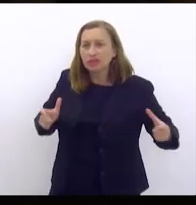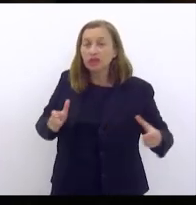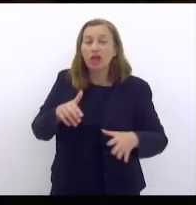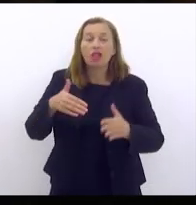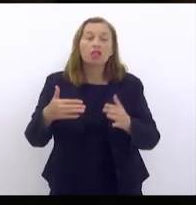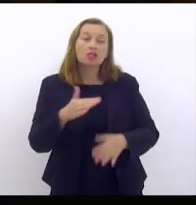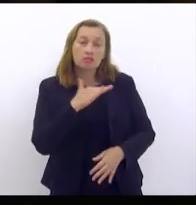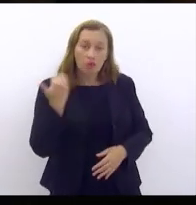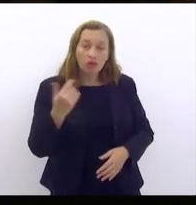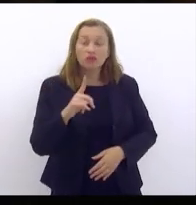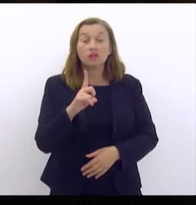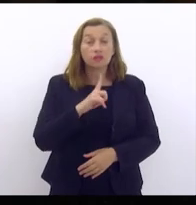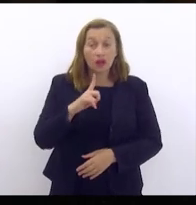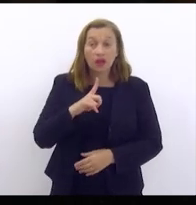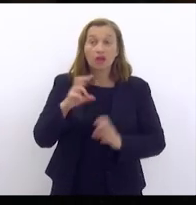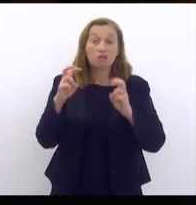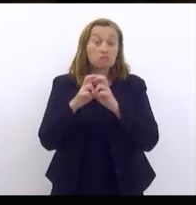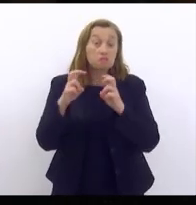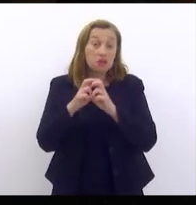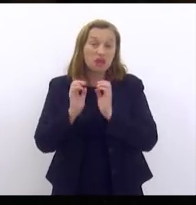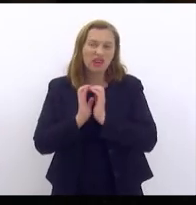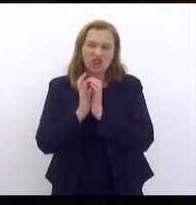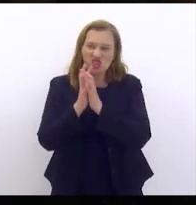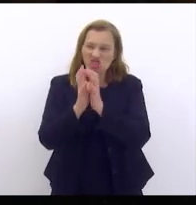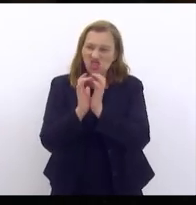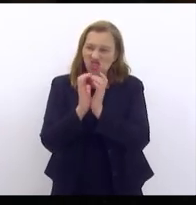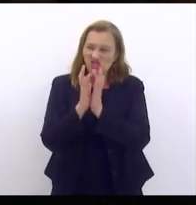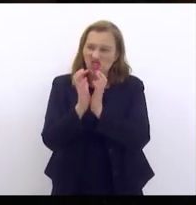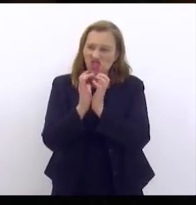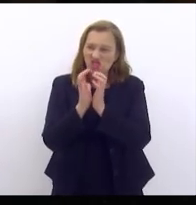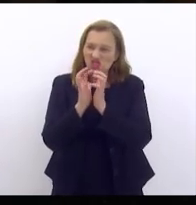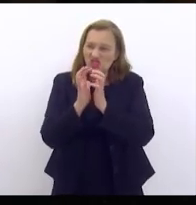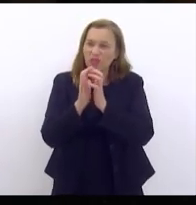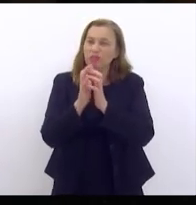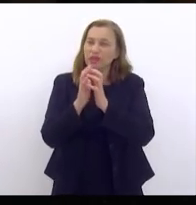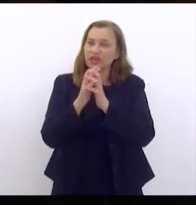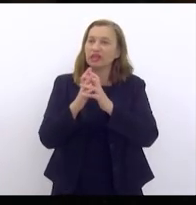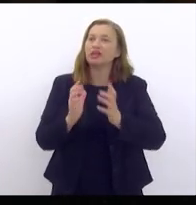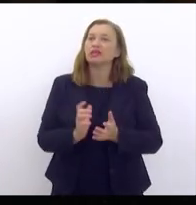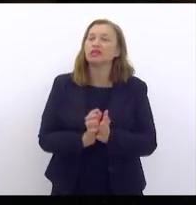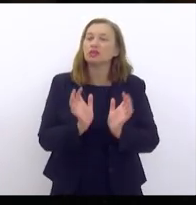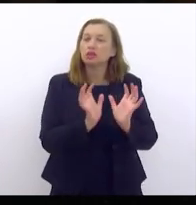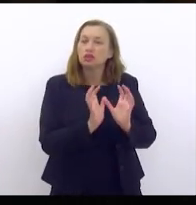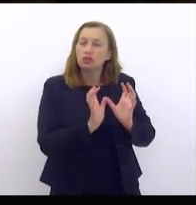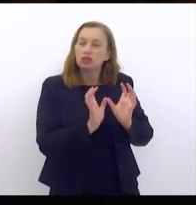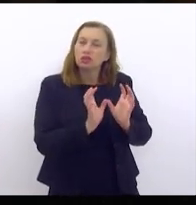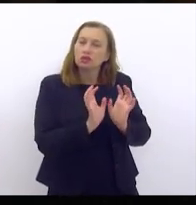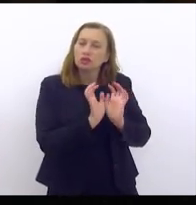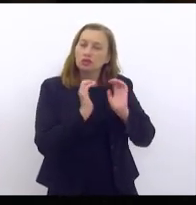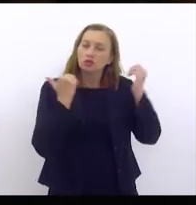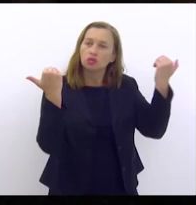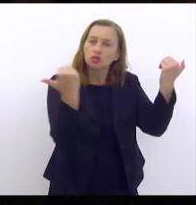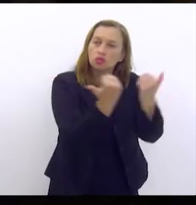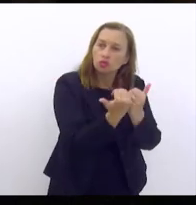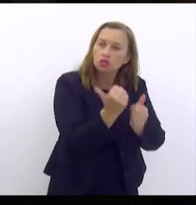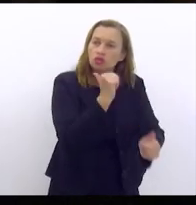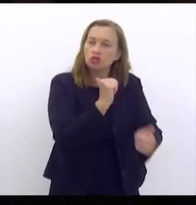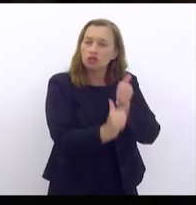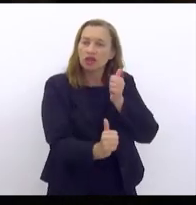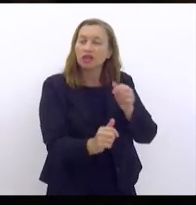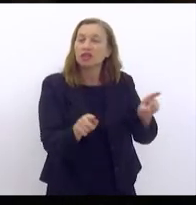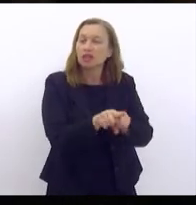morte, briga nos entornos dos estádios e, muitas vezes, brigas marcadas em